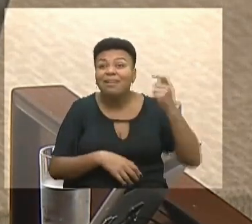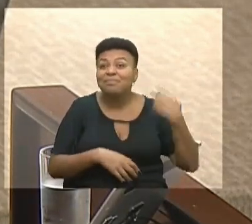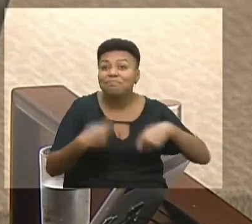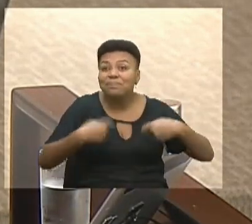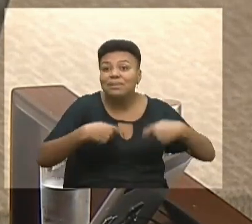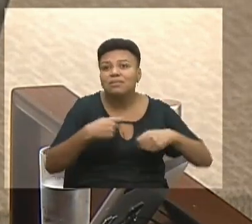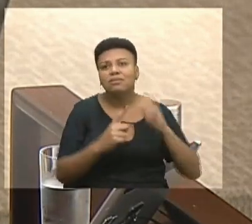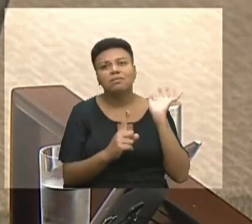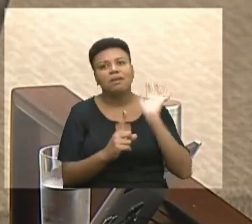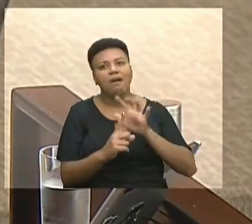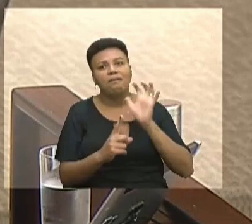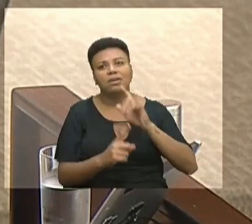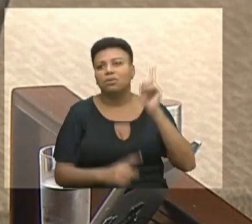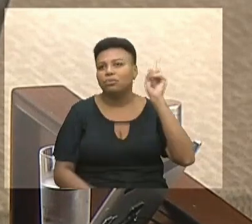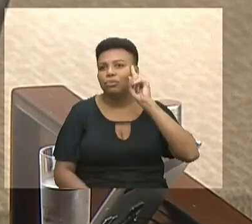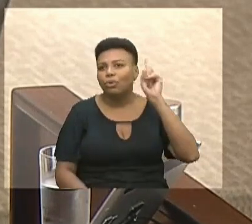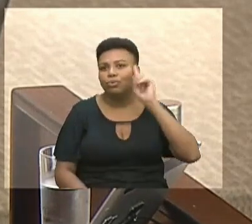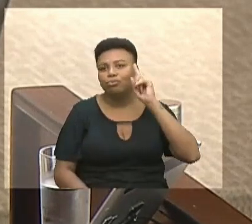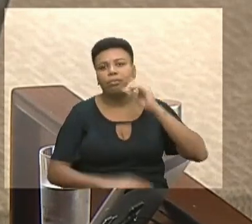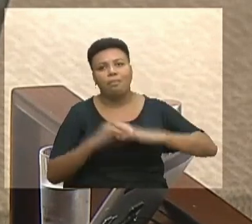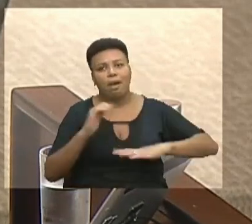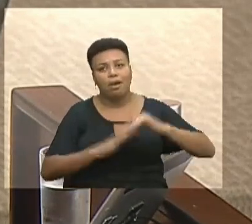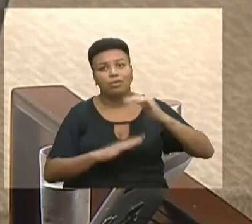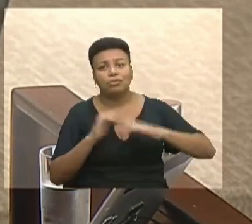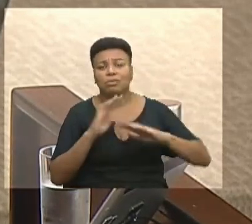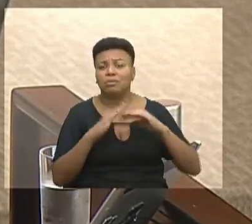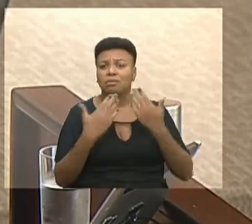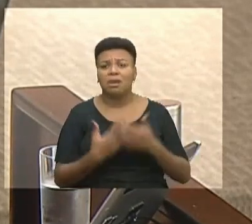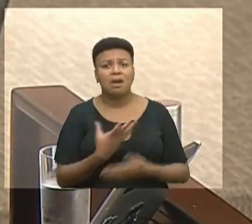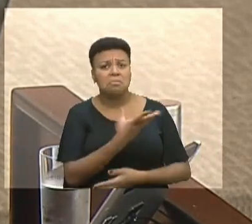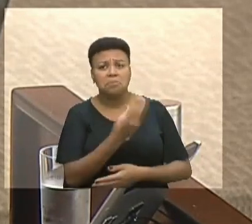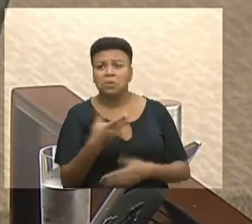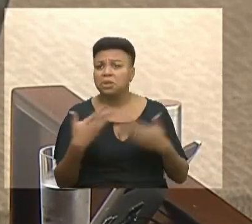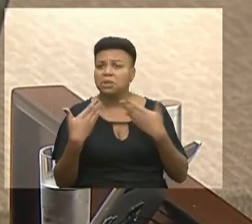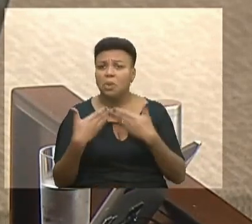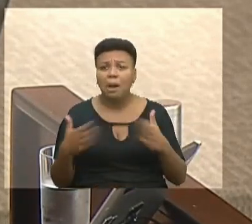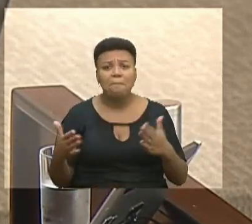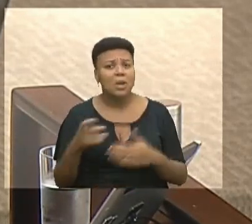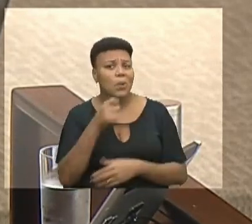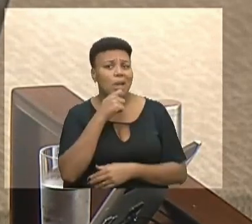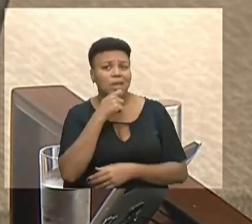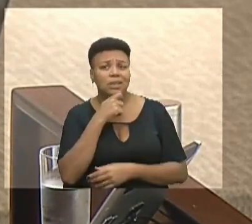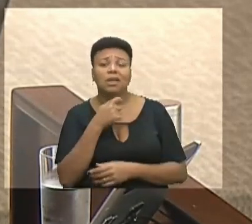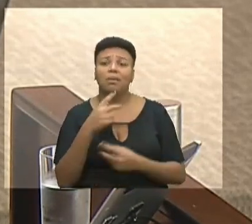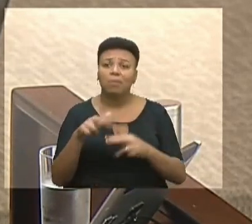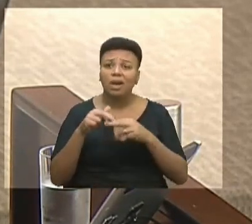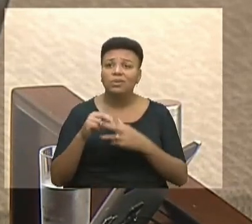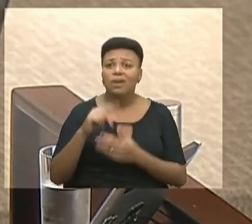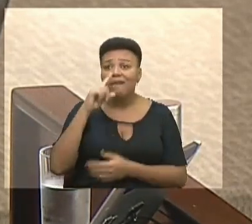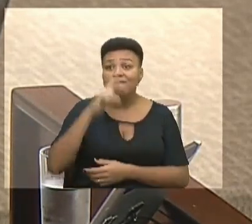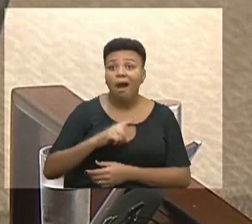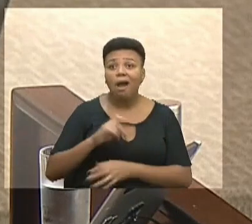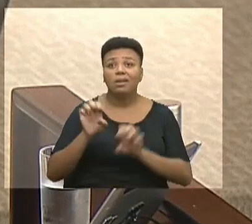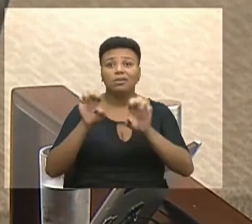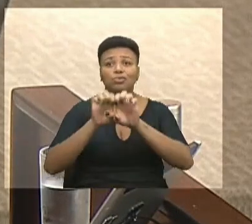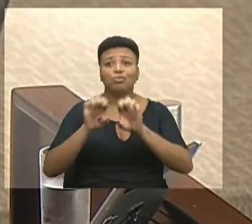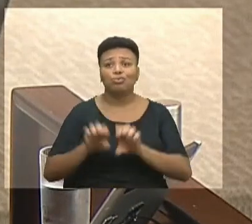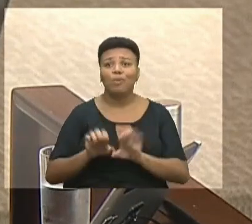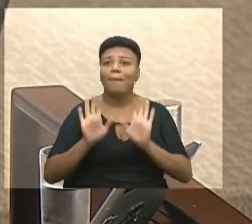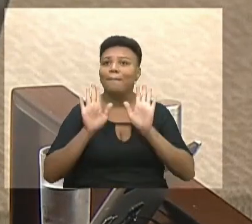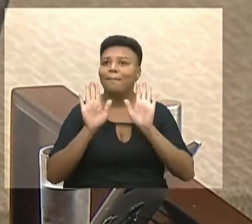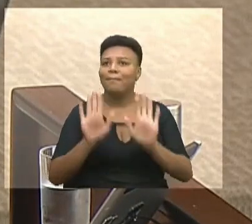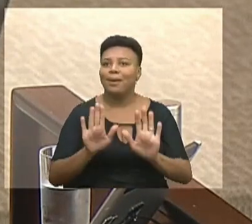estão impactando no dia a dia escolar Muitas delas nem abriram seu ano letivo em razão das falhas estruturais mas